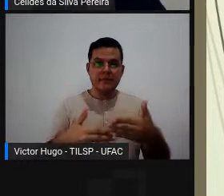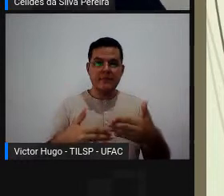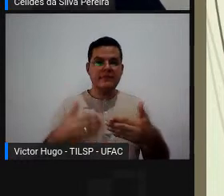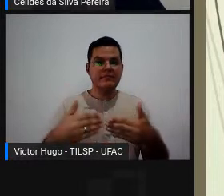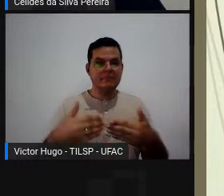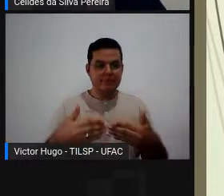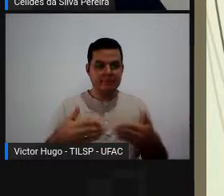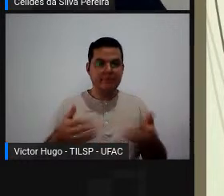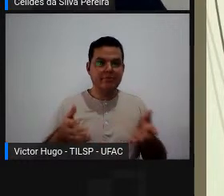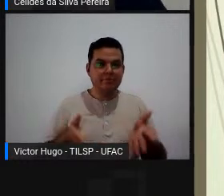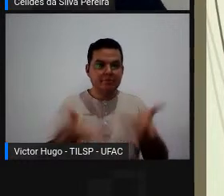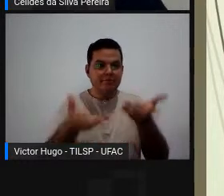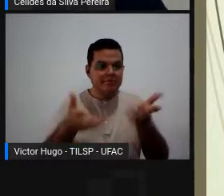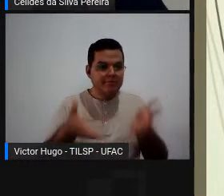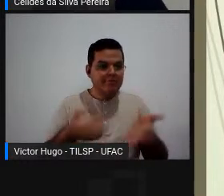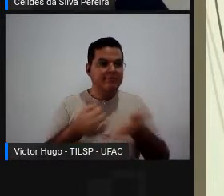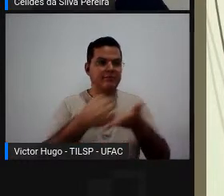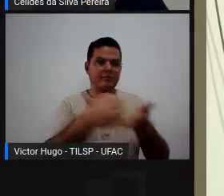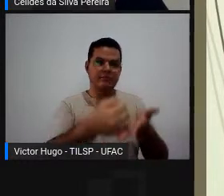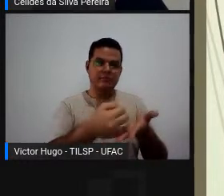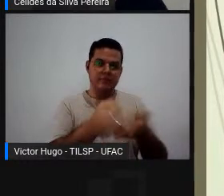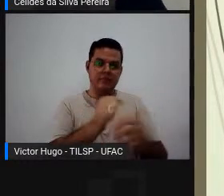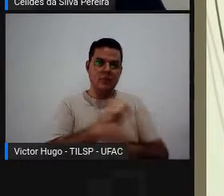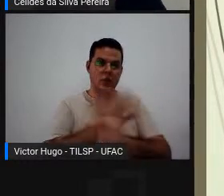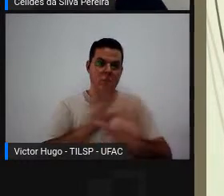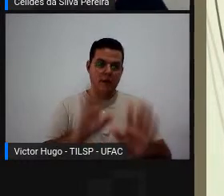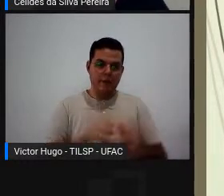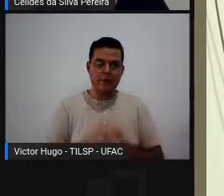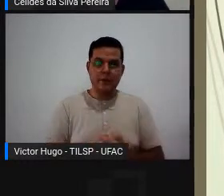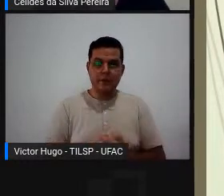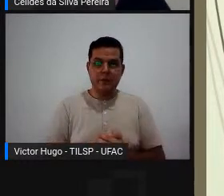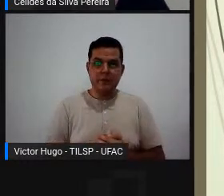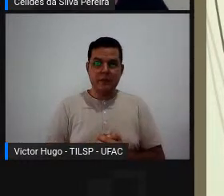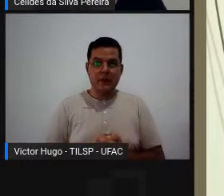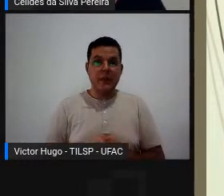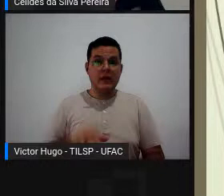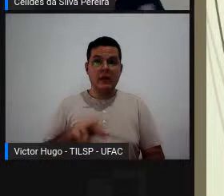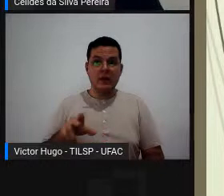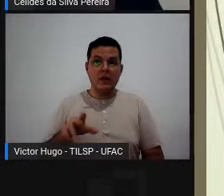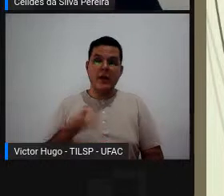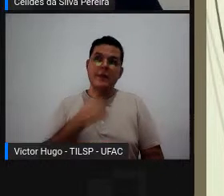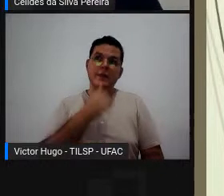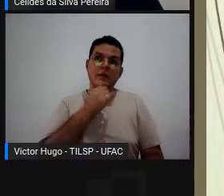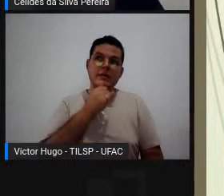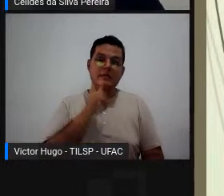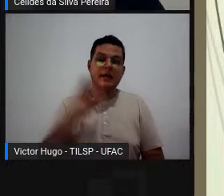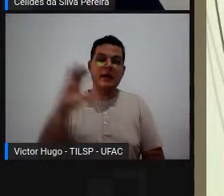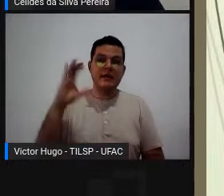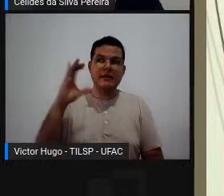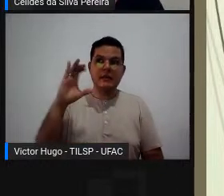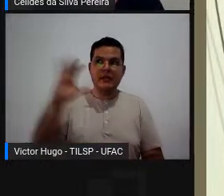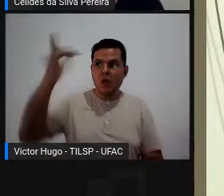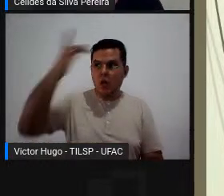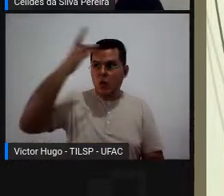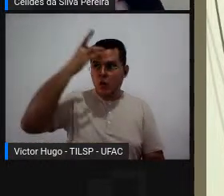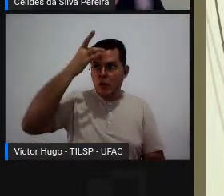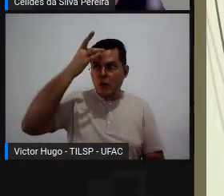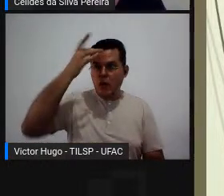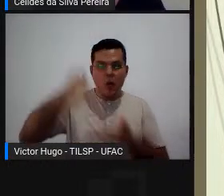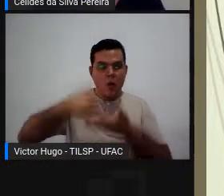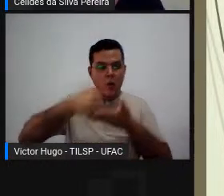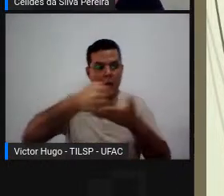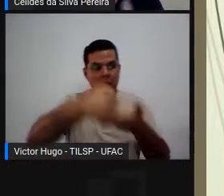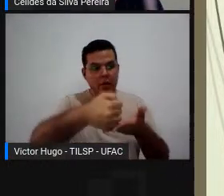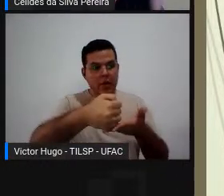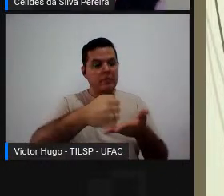nessa época. As ciências cognitivas, por exemplo, passam a contribuir com a compreensão do texto, levando